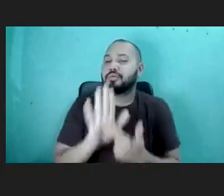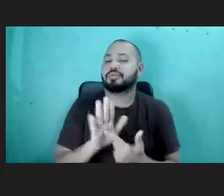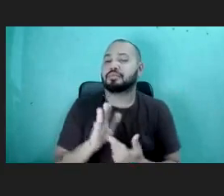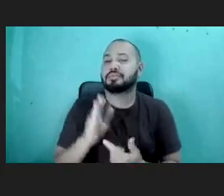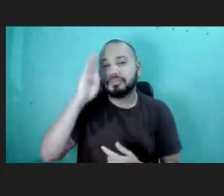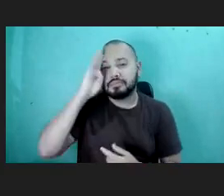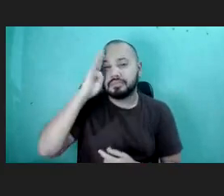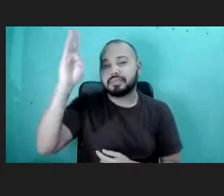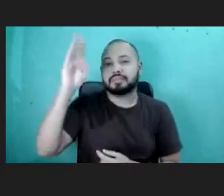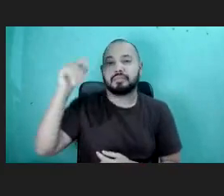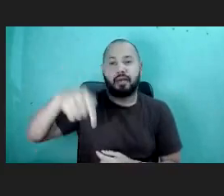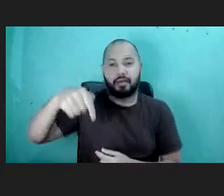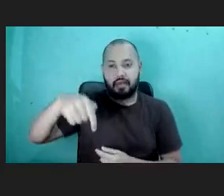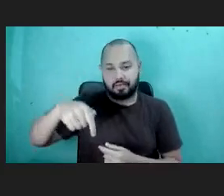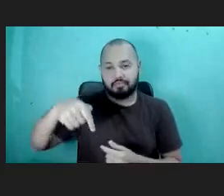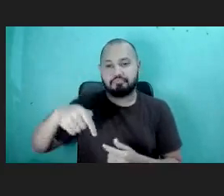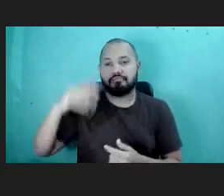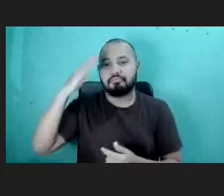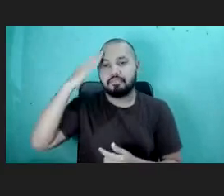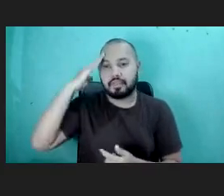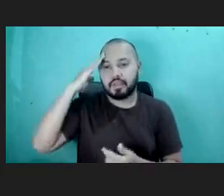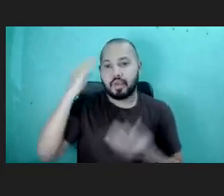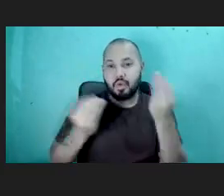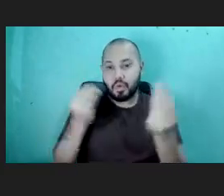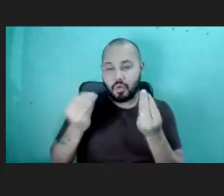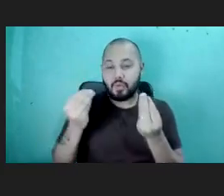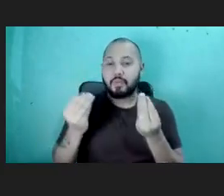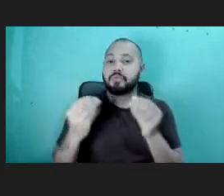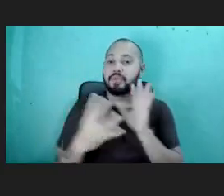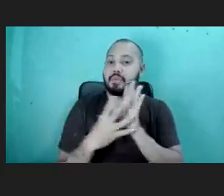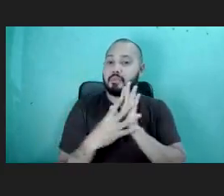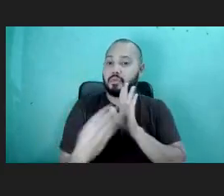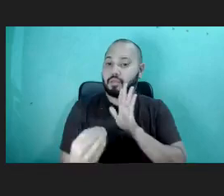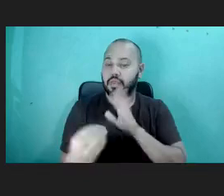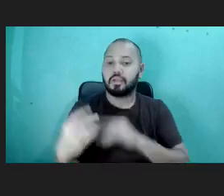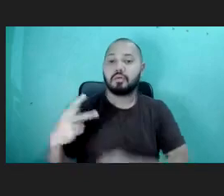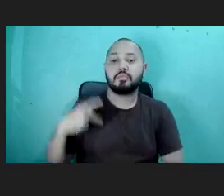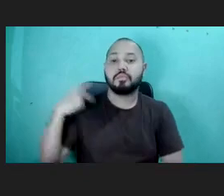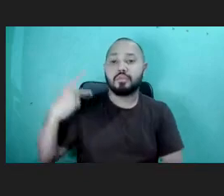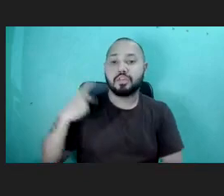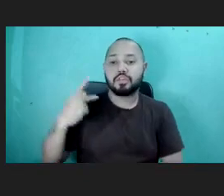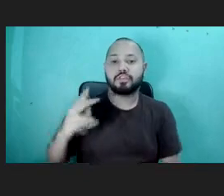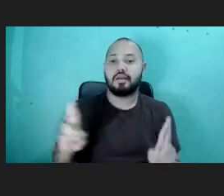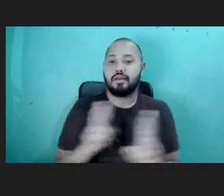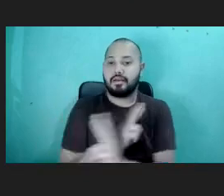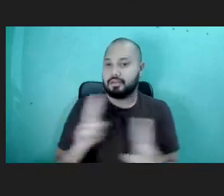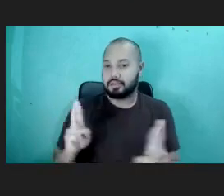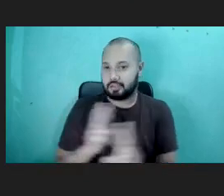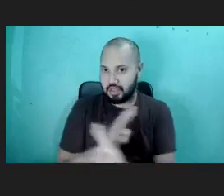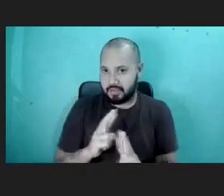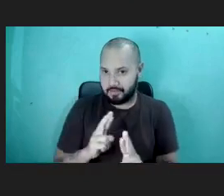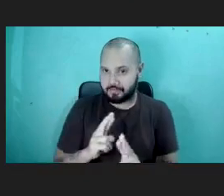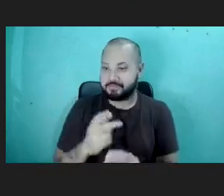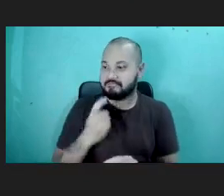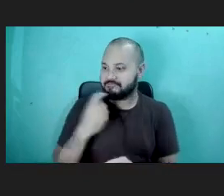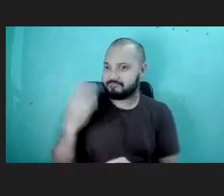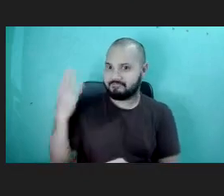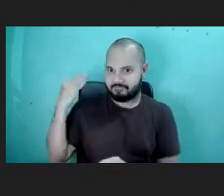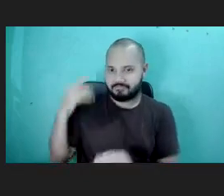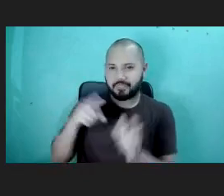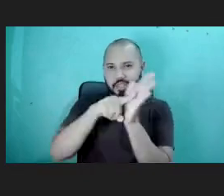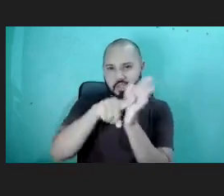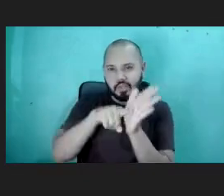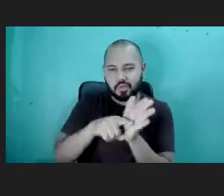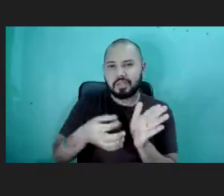modelo de compreensão é o modelo político-relacional. Porque muito mais recentemente, os estudos críticos de deficiência têm ampliado